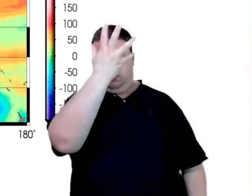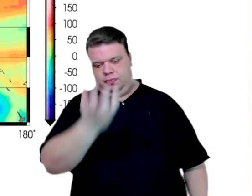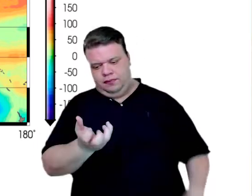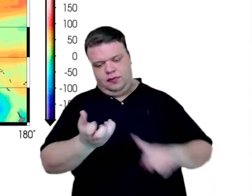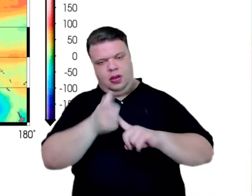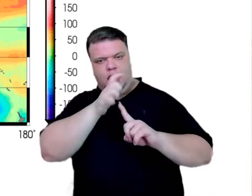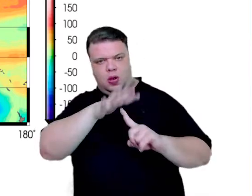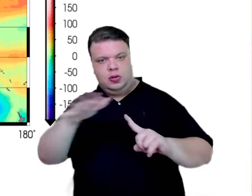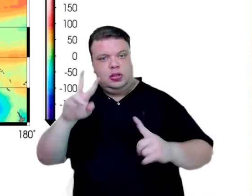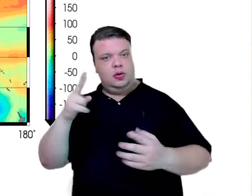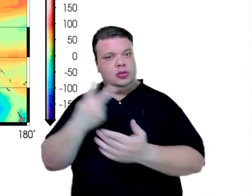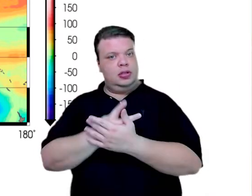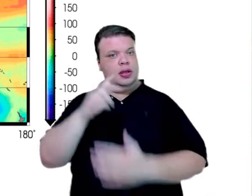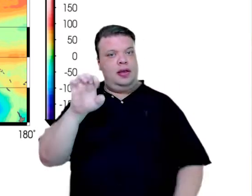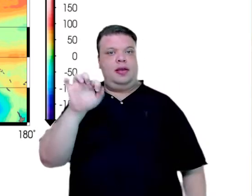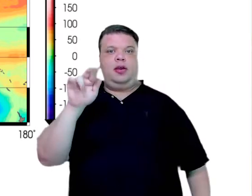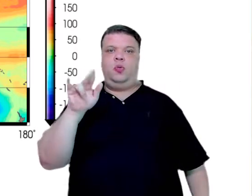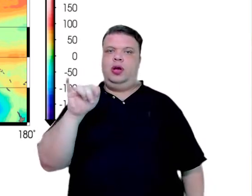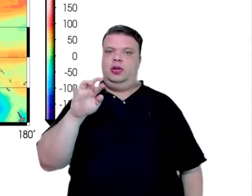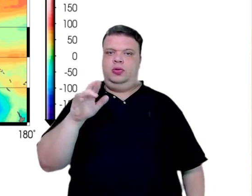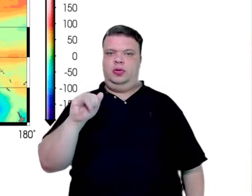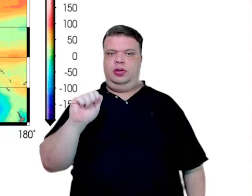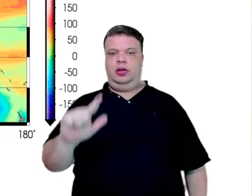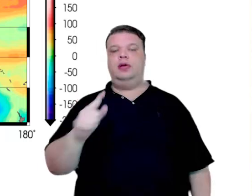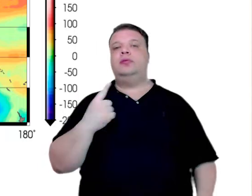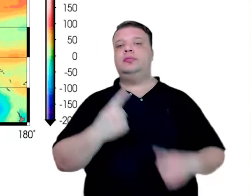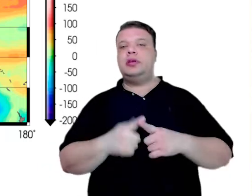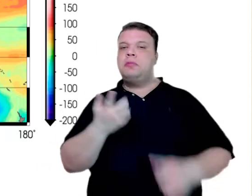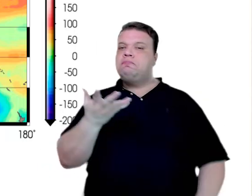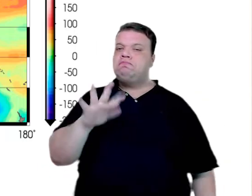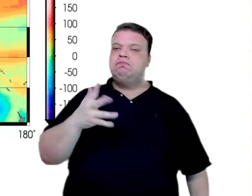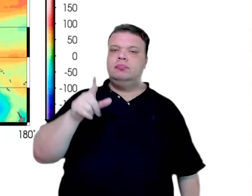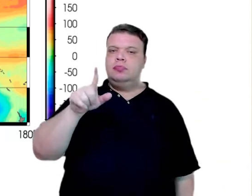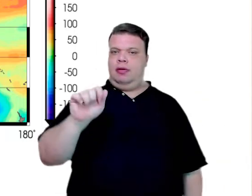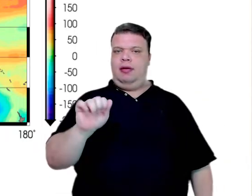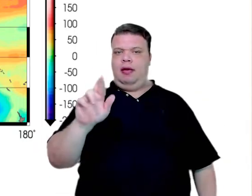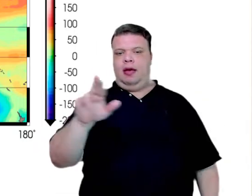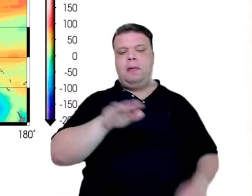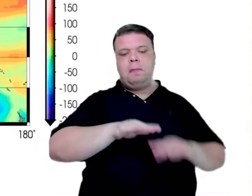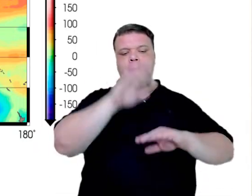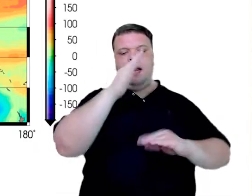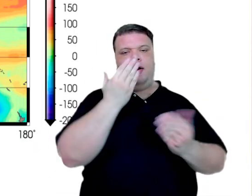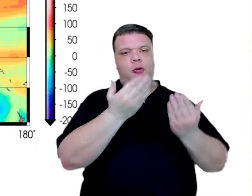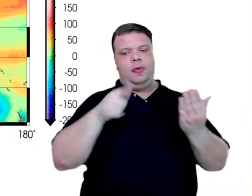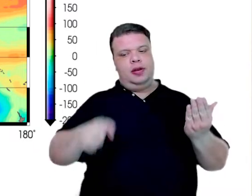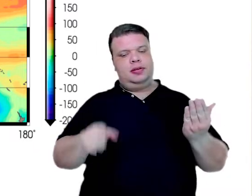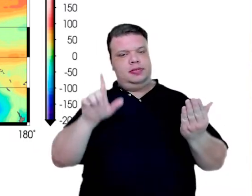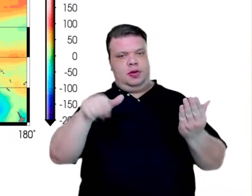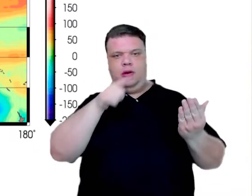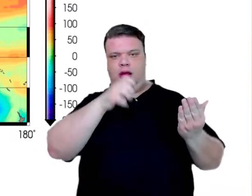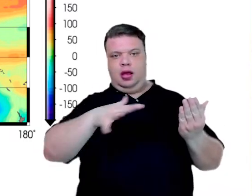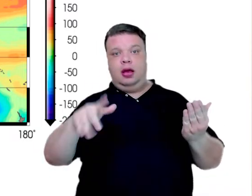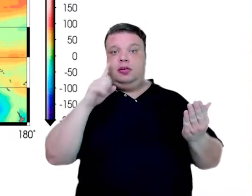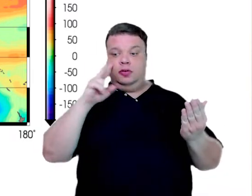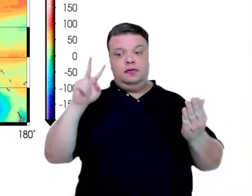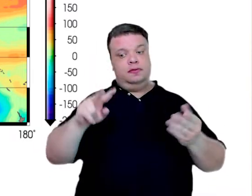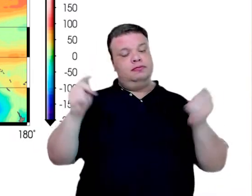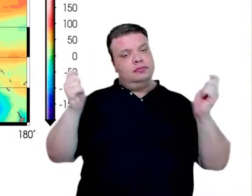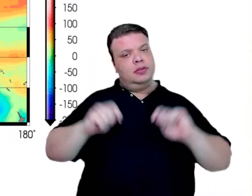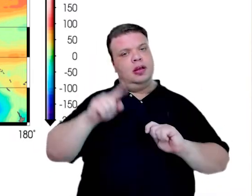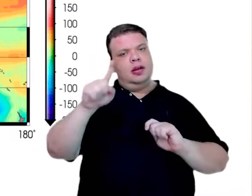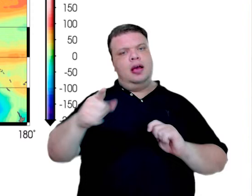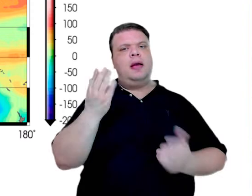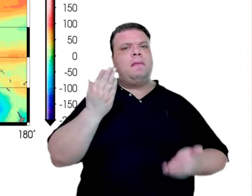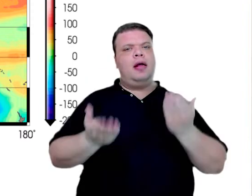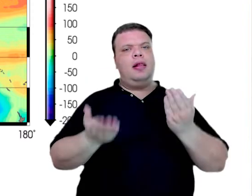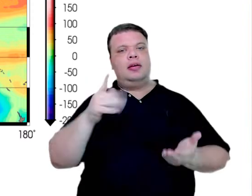fluxo positivo, ou seja, da atmosfera para o oceano, acontece nas regiões equatoriais, porque, em média, a temperatura do